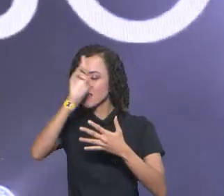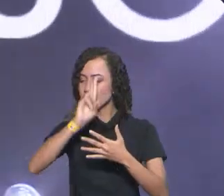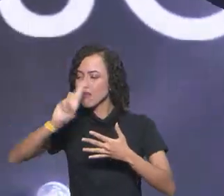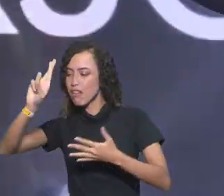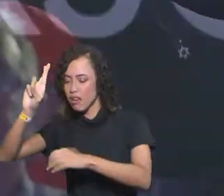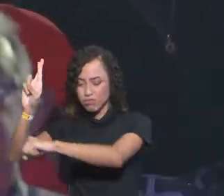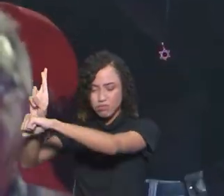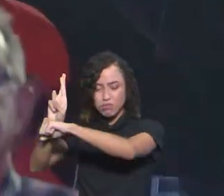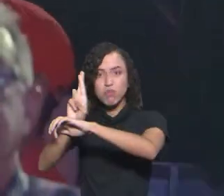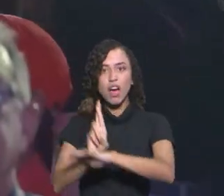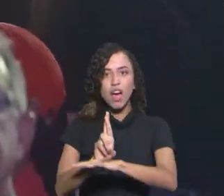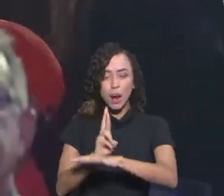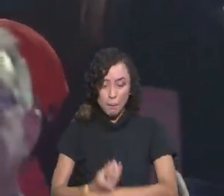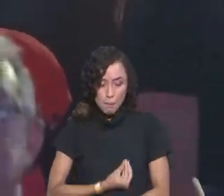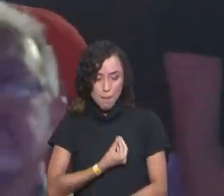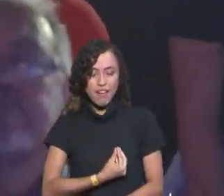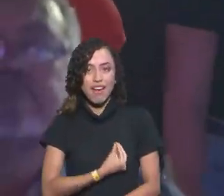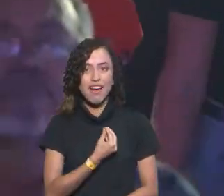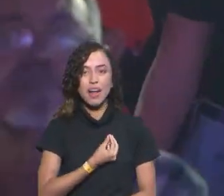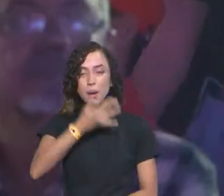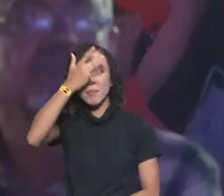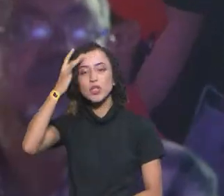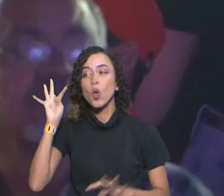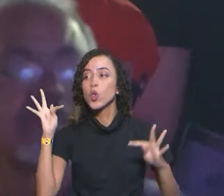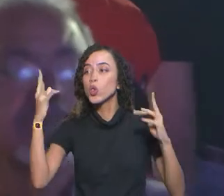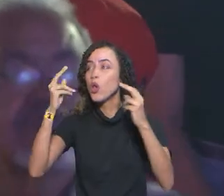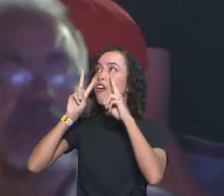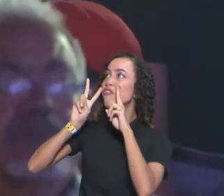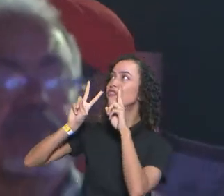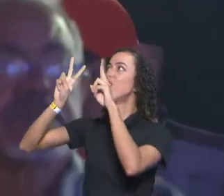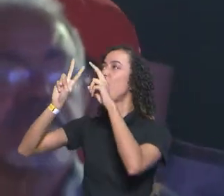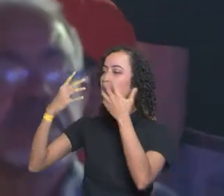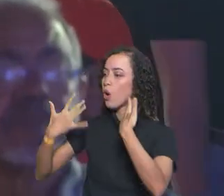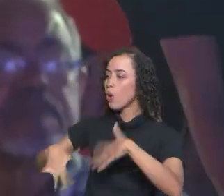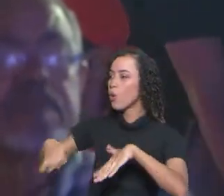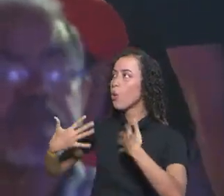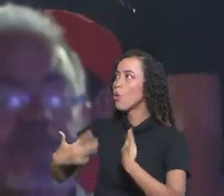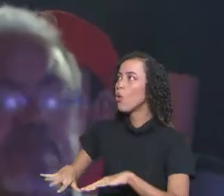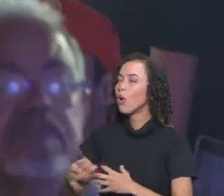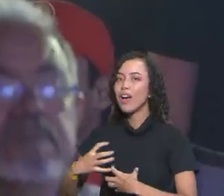e não reconhecer terão não